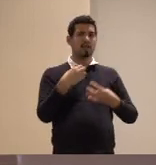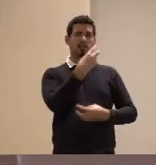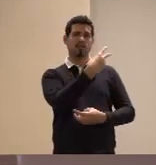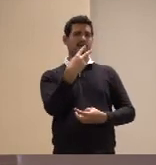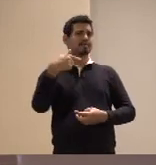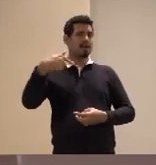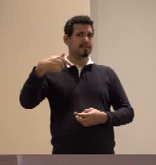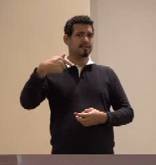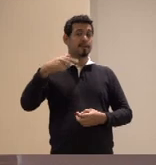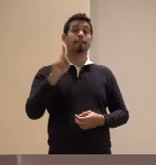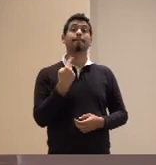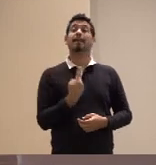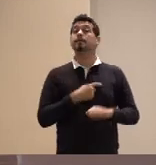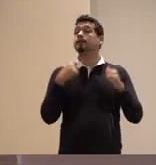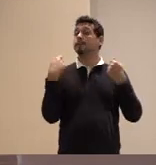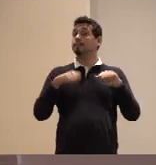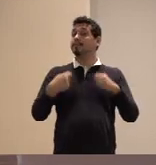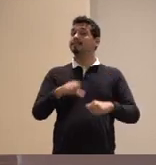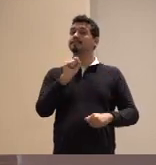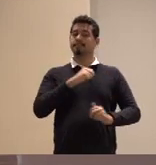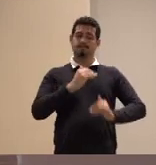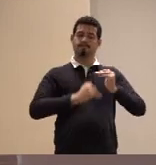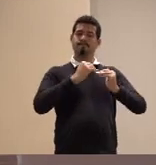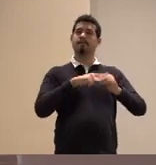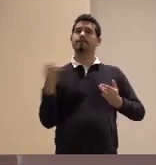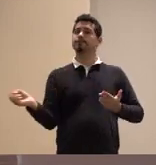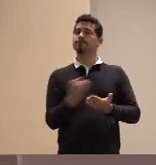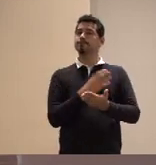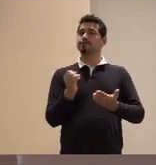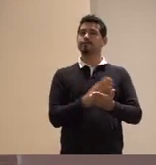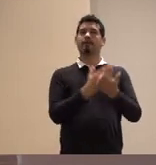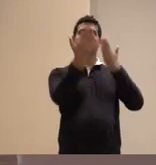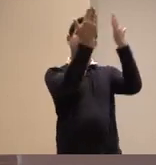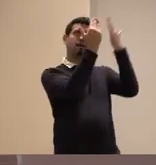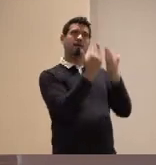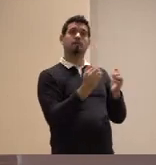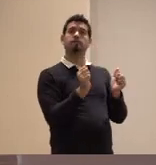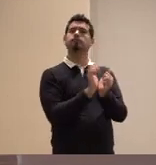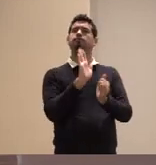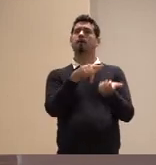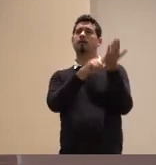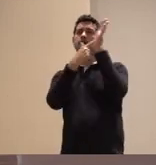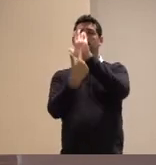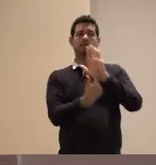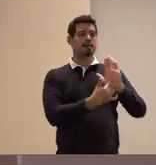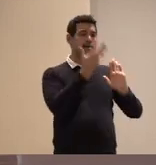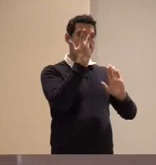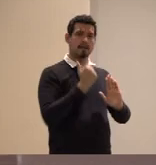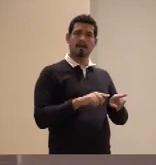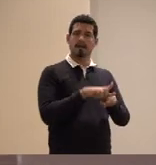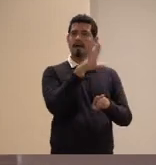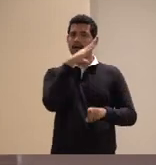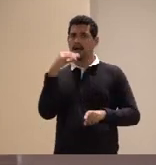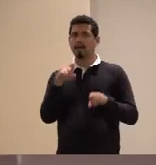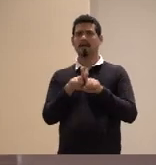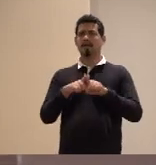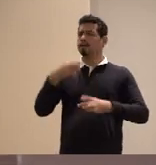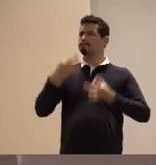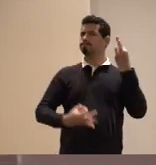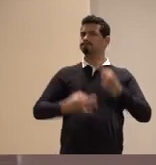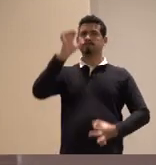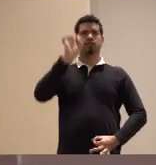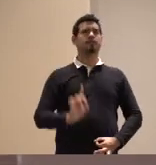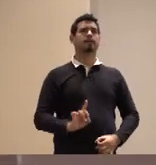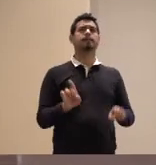227. E nós precisamos seguir com isso. Esses novos paradigmas trouxeram crianças e adolescentes sujeitos de